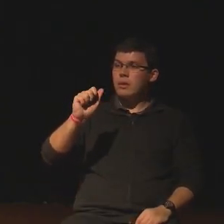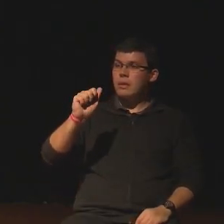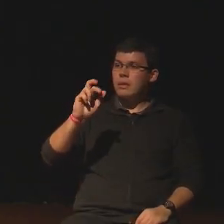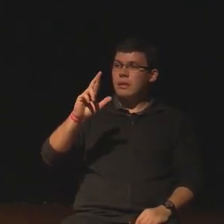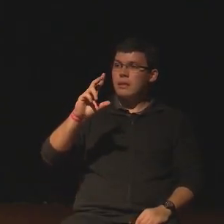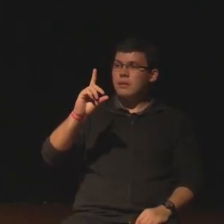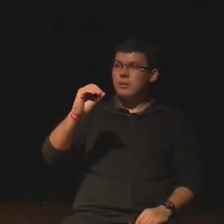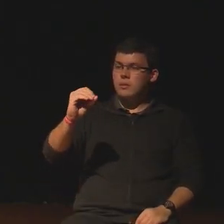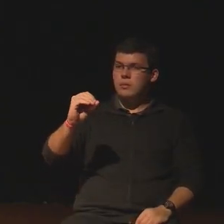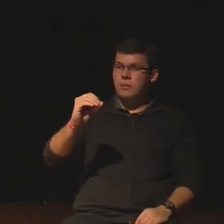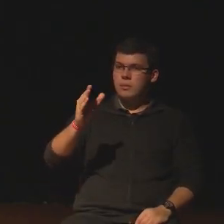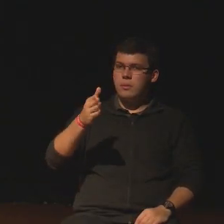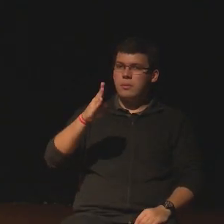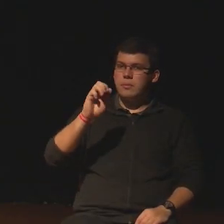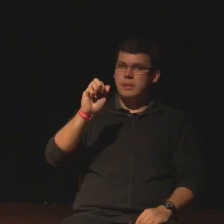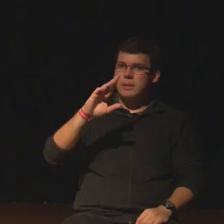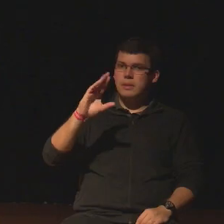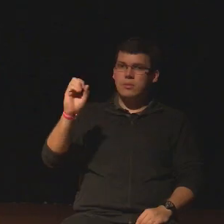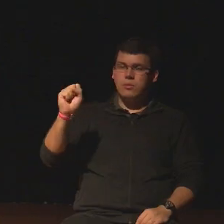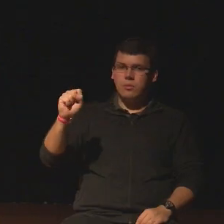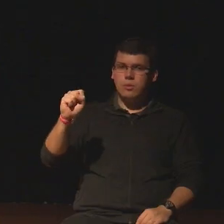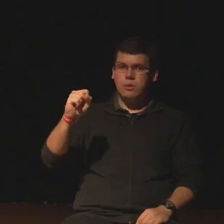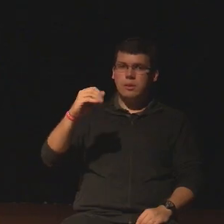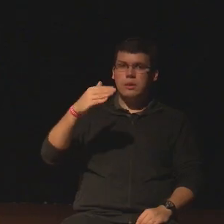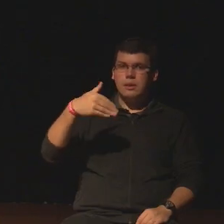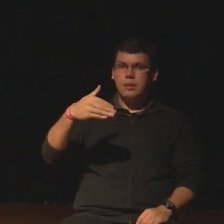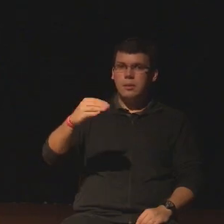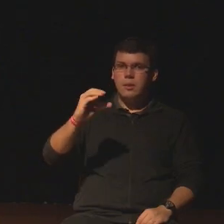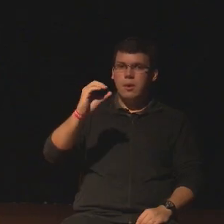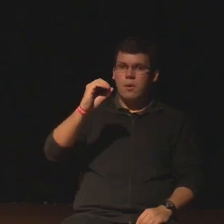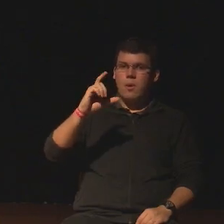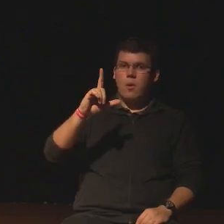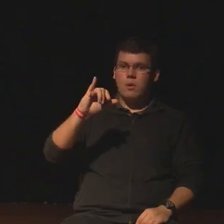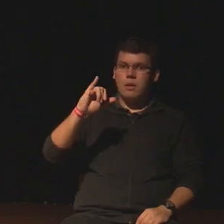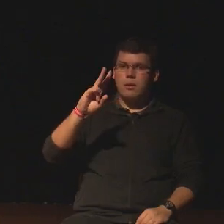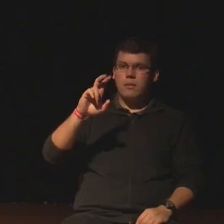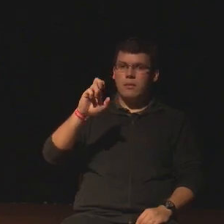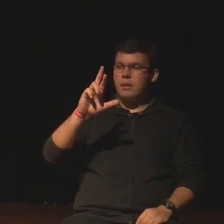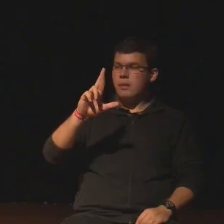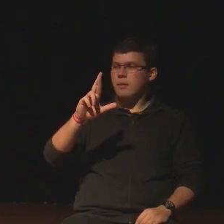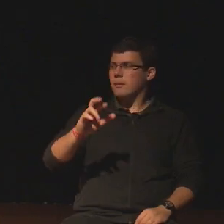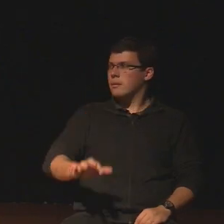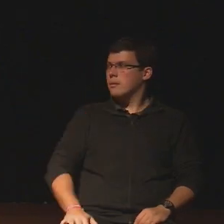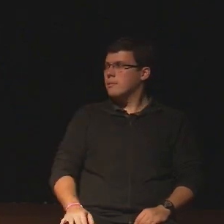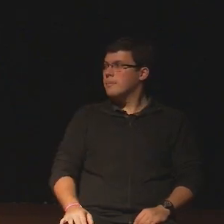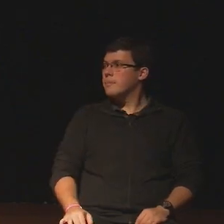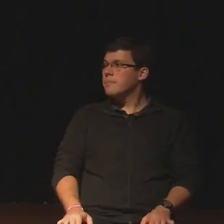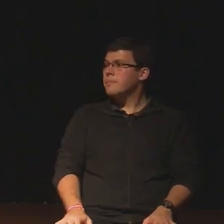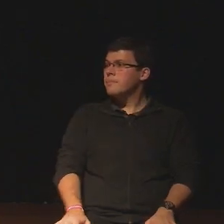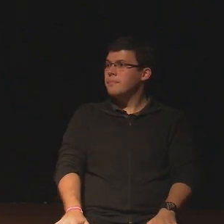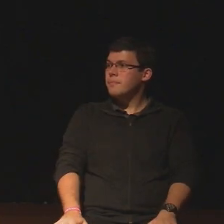Depois o Oliver. Se puder já dirigir aqui à frente.